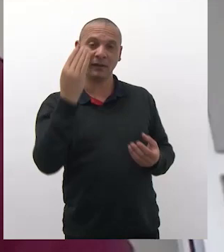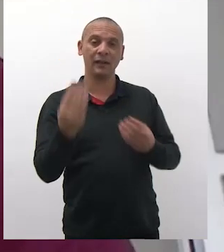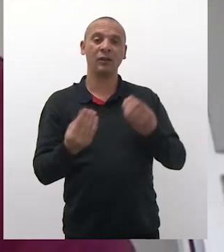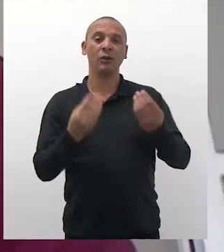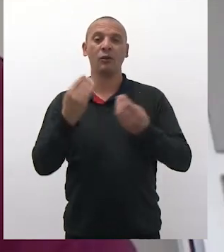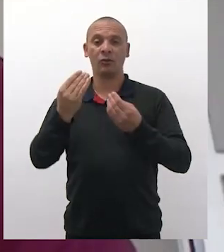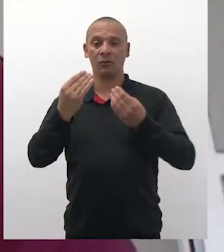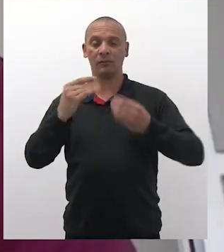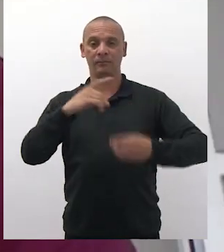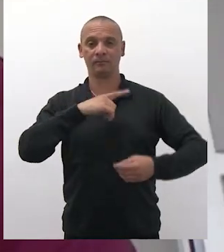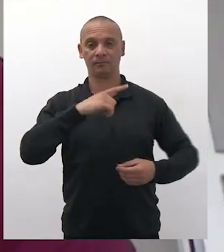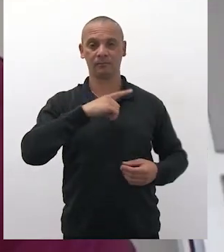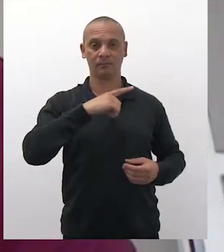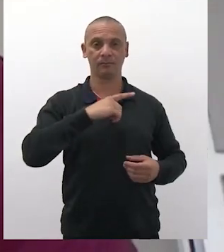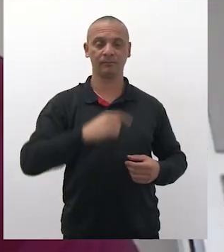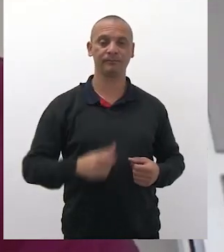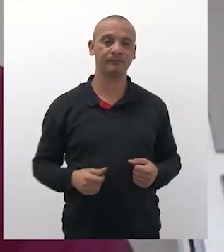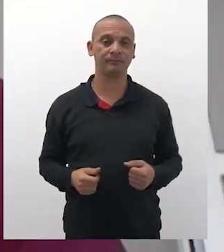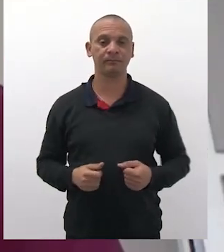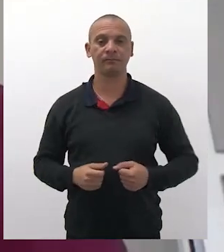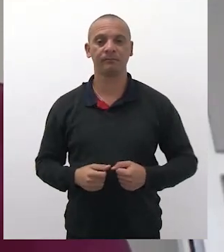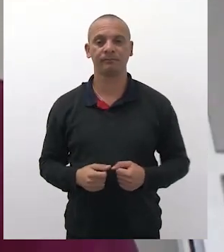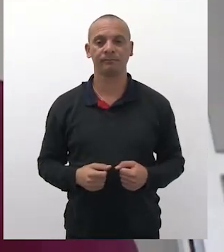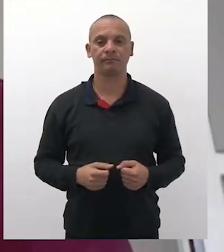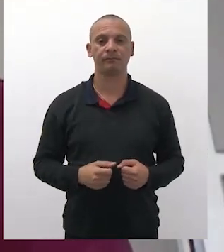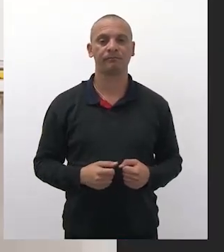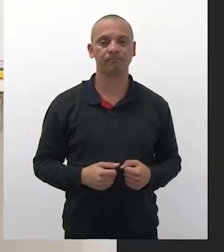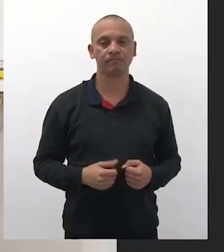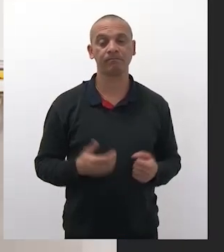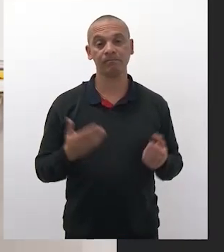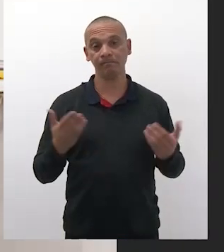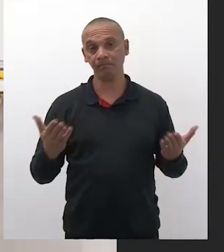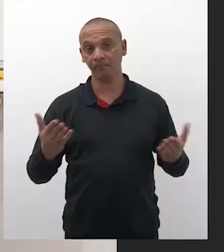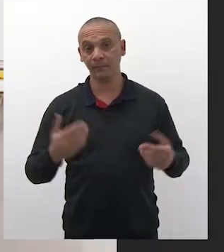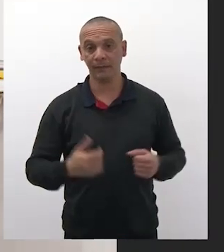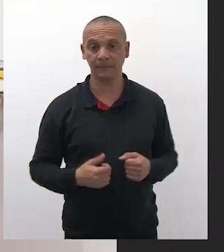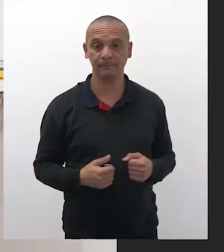noção desse espaço. Então,